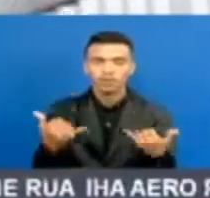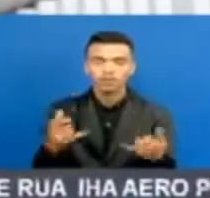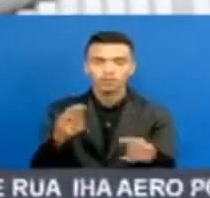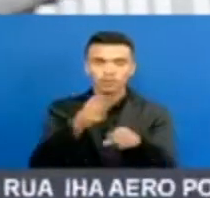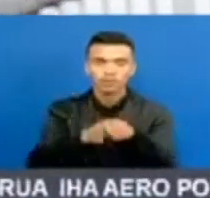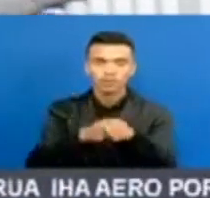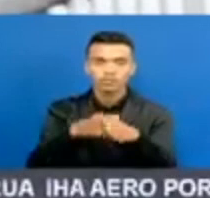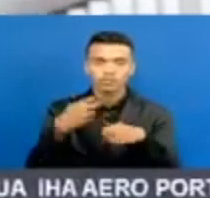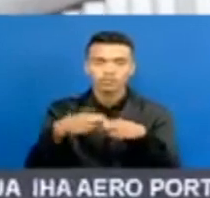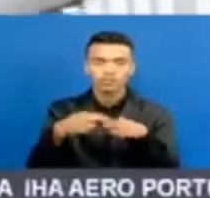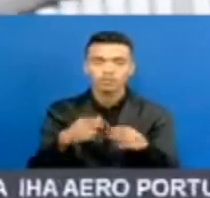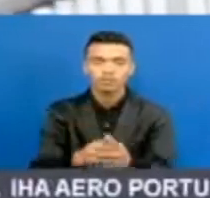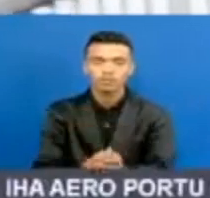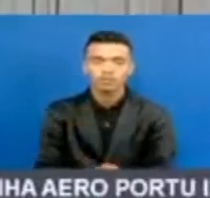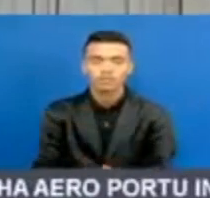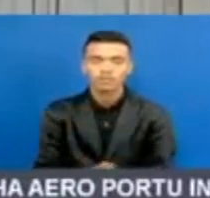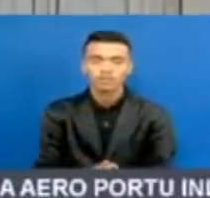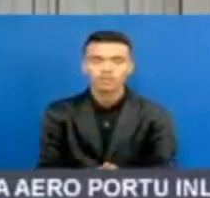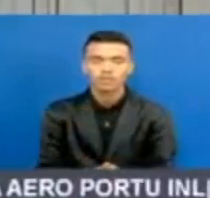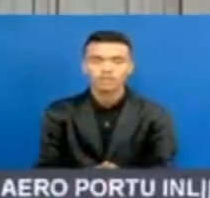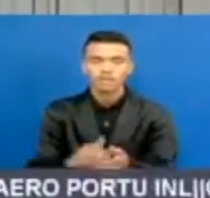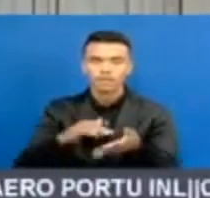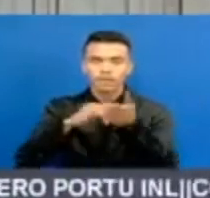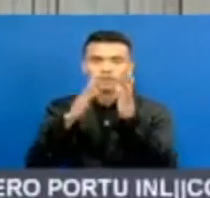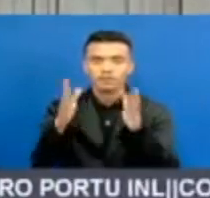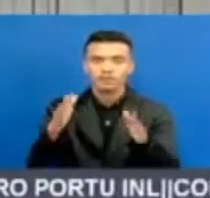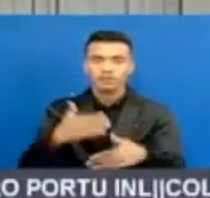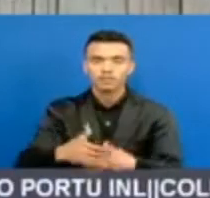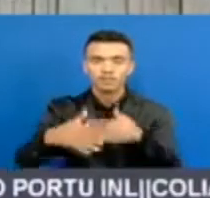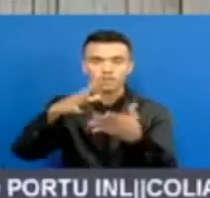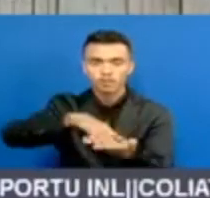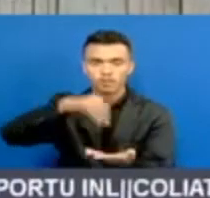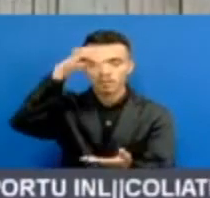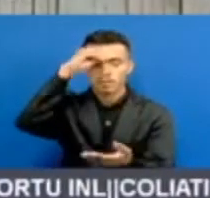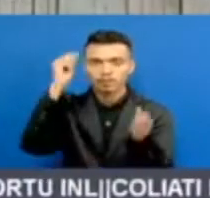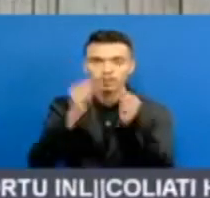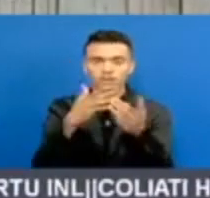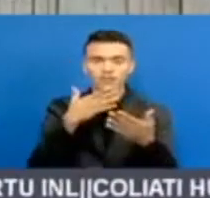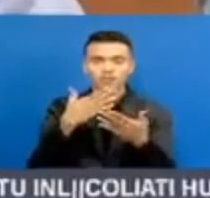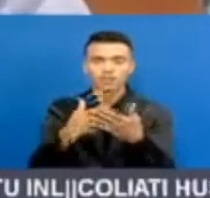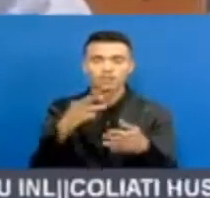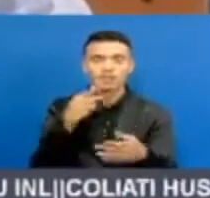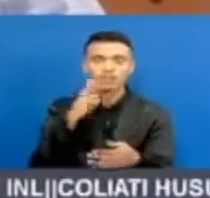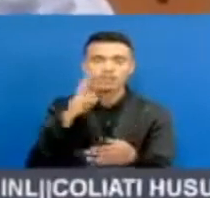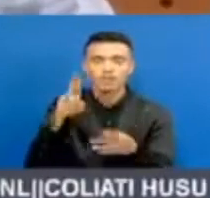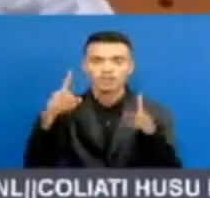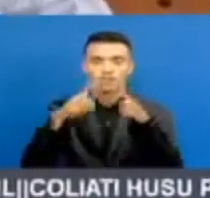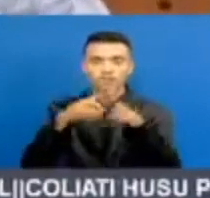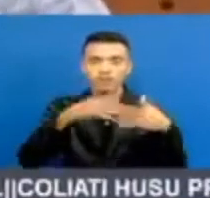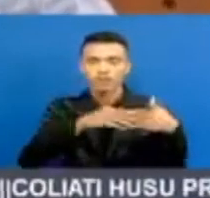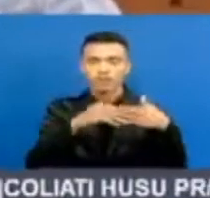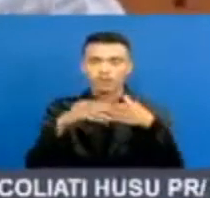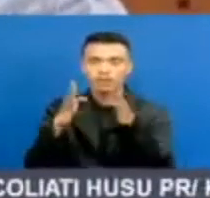greve. La suficiente para aluno la o processo aprendizagem la obrigatório. E também maka unia recomenda ba na ngulu